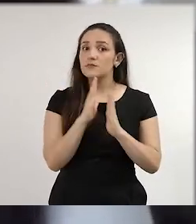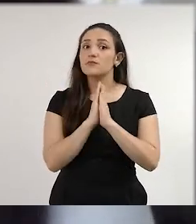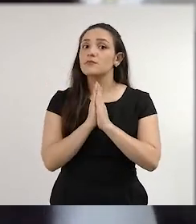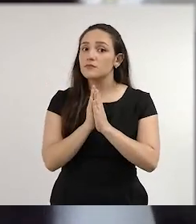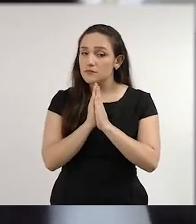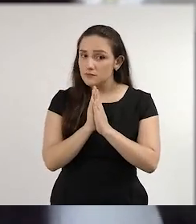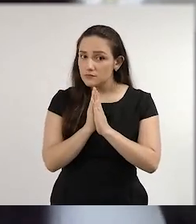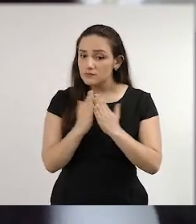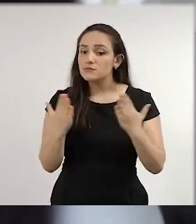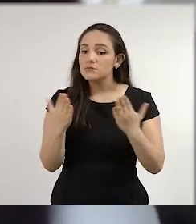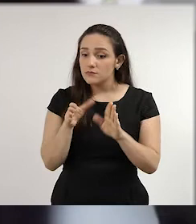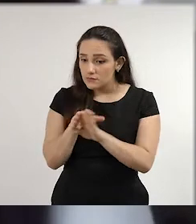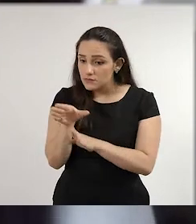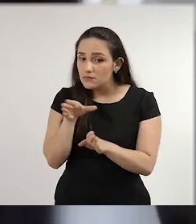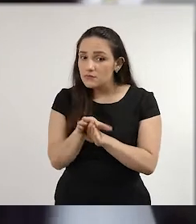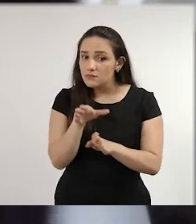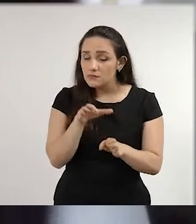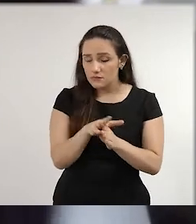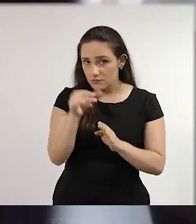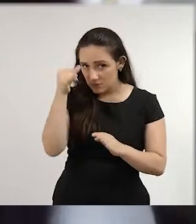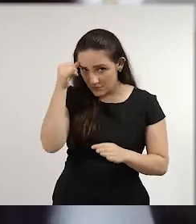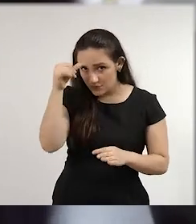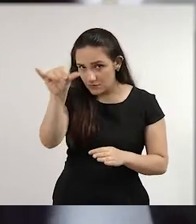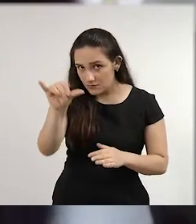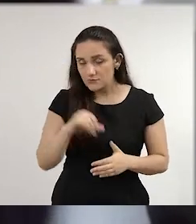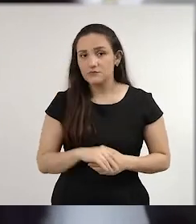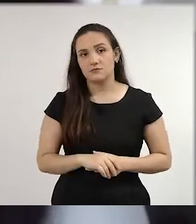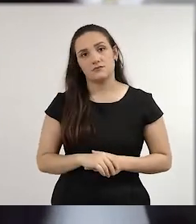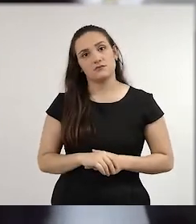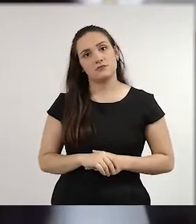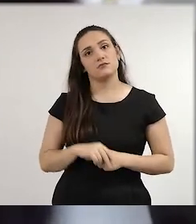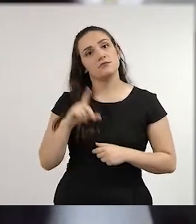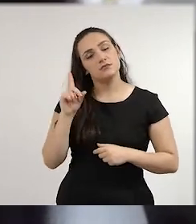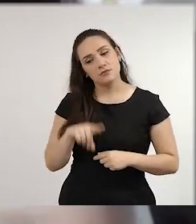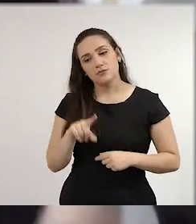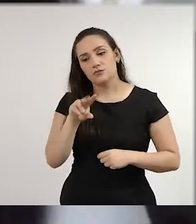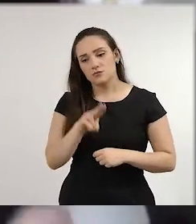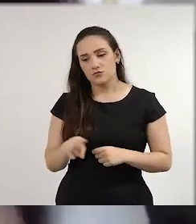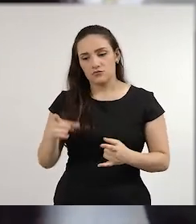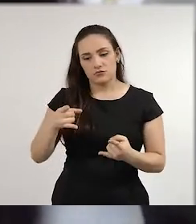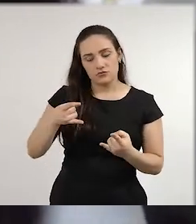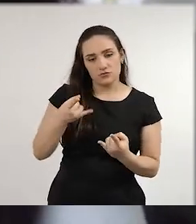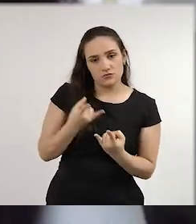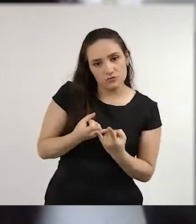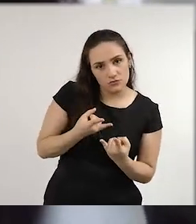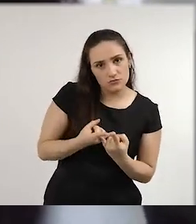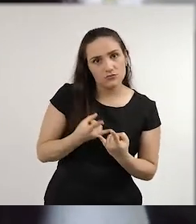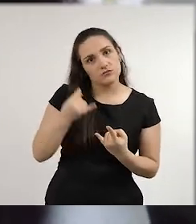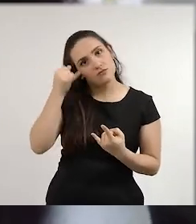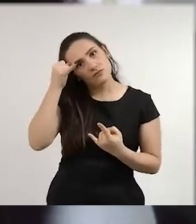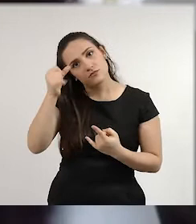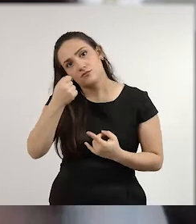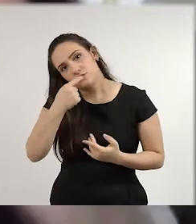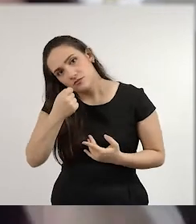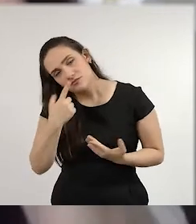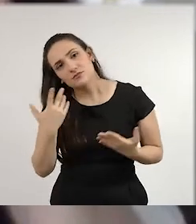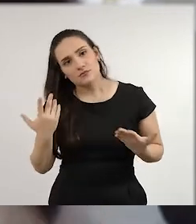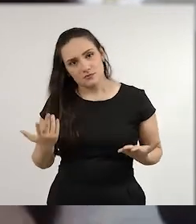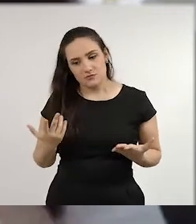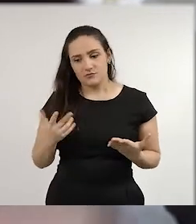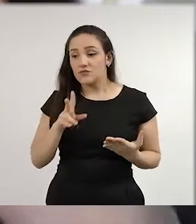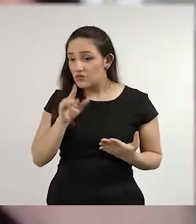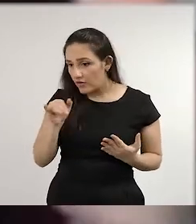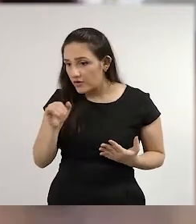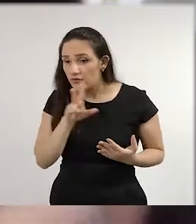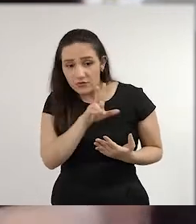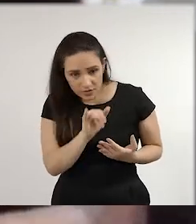mãe, então vamos lá conversar sobre isso. E conversar sobre isso é explicar métodos contraceptivos. Não